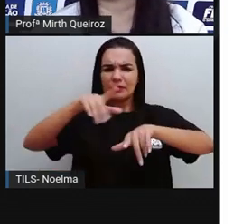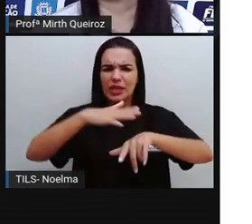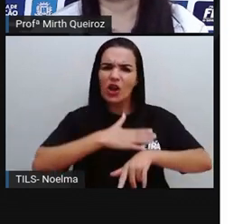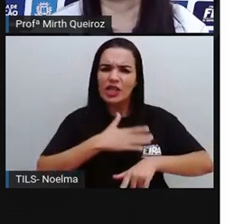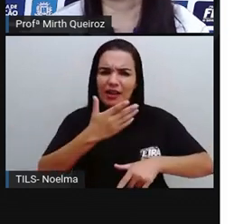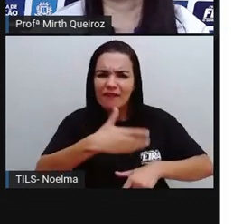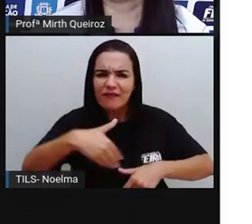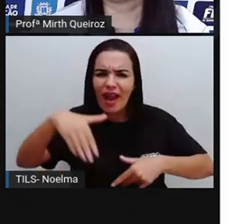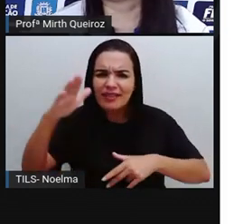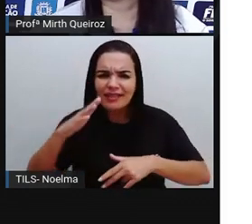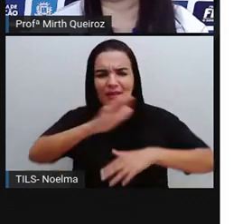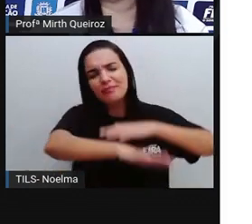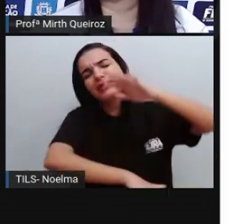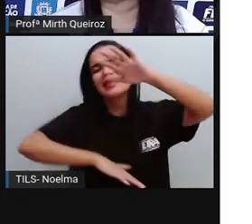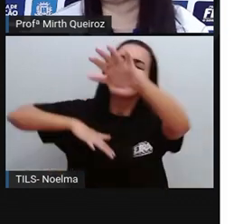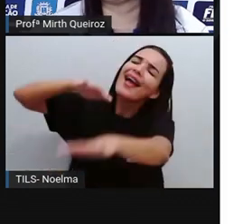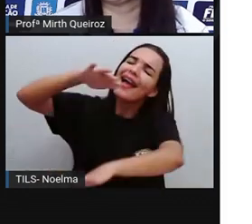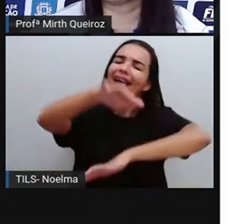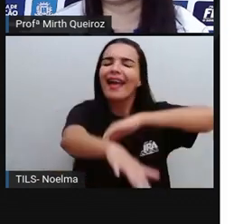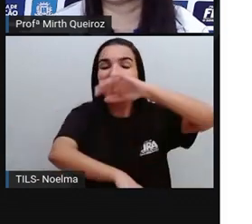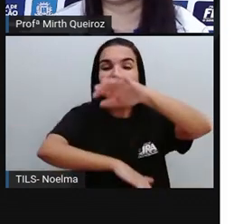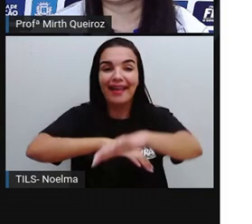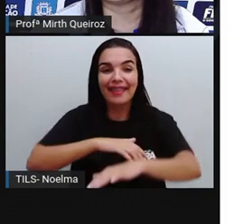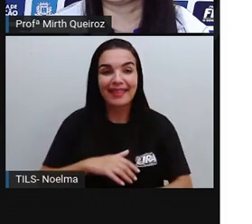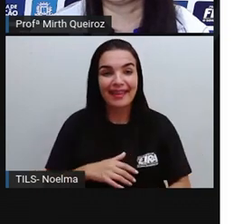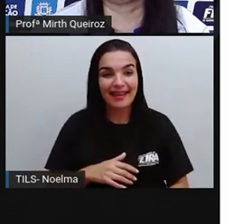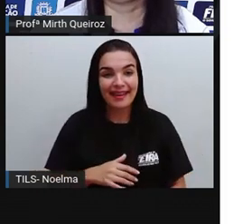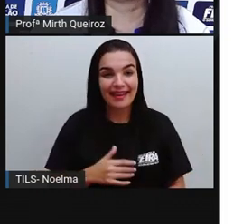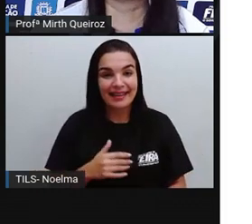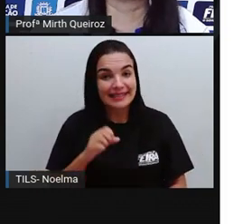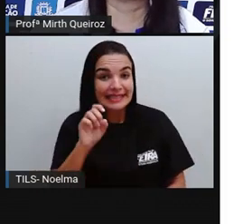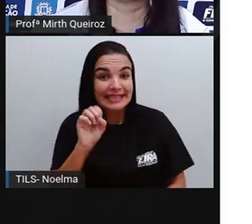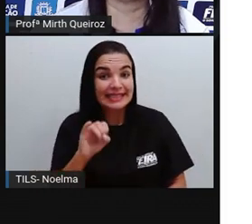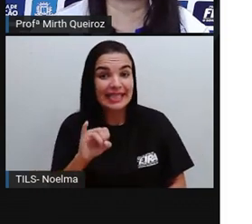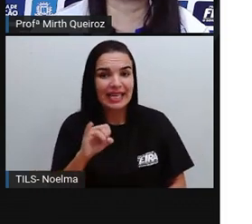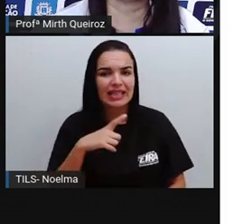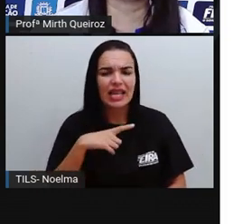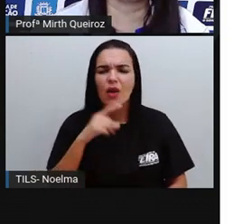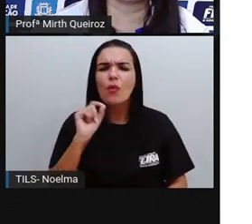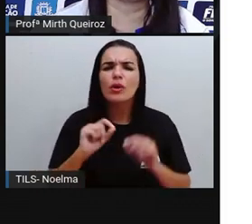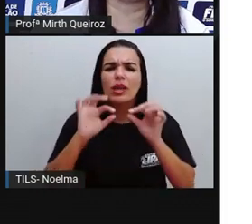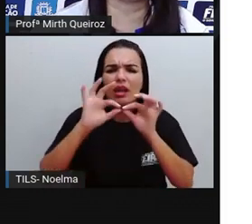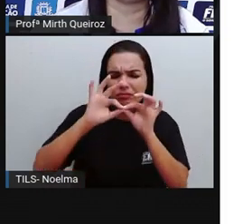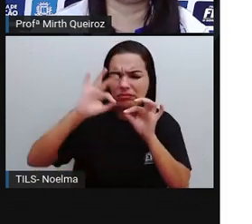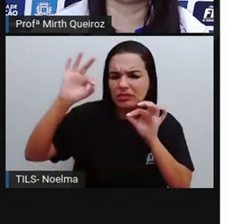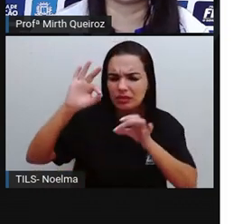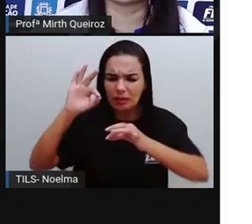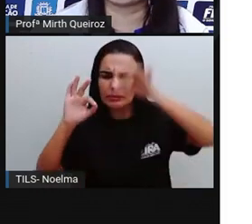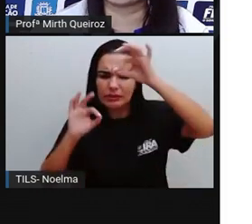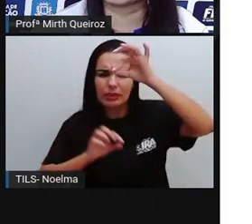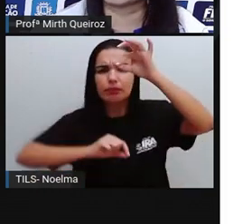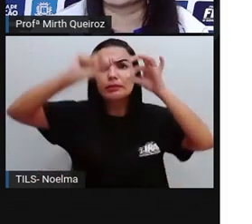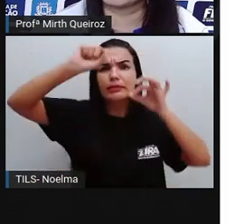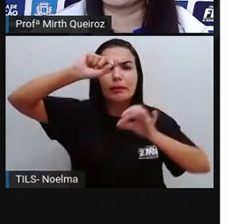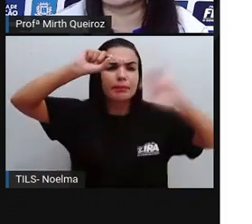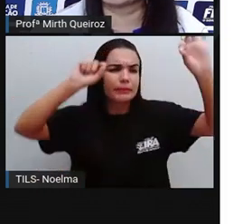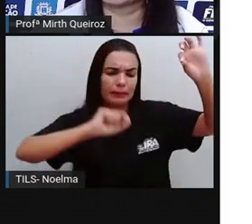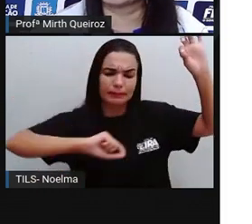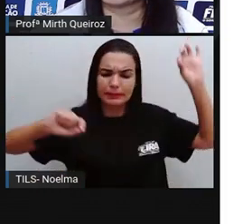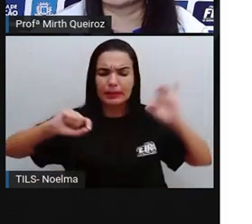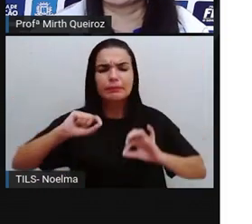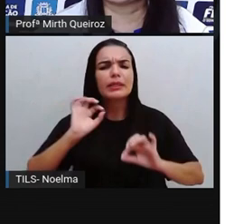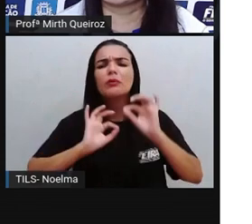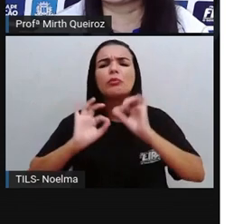gostariam de pular nessa piscina? E essas linhas, o que, que será que ele quis representar com essas